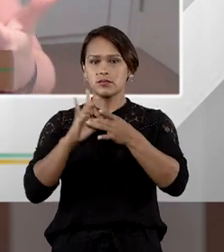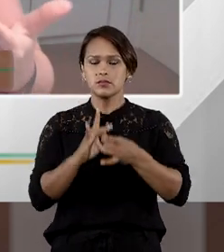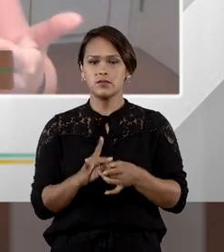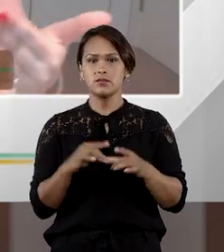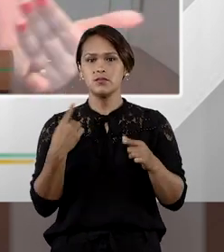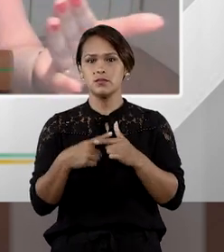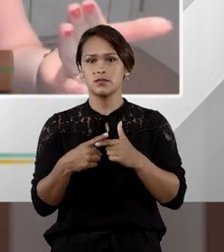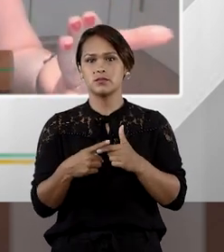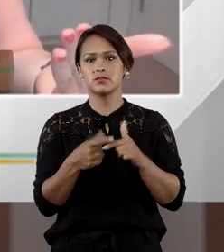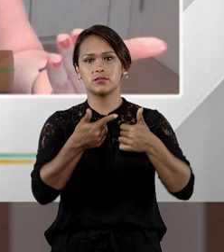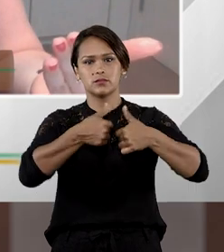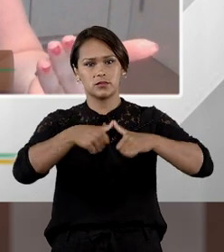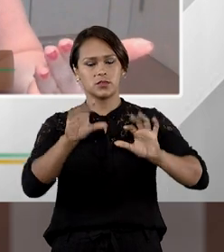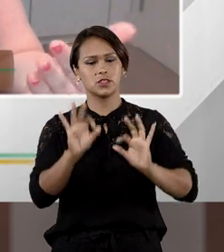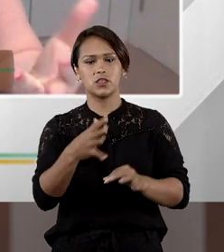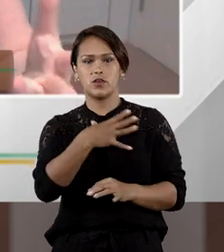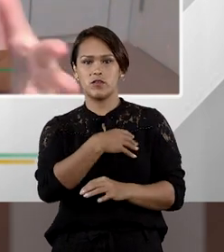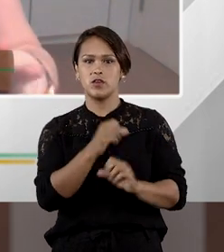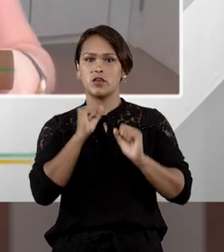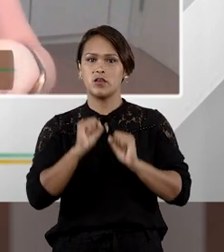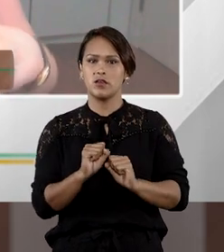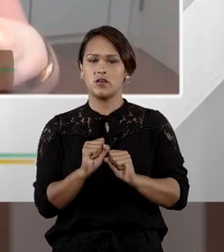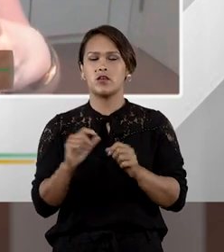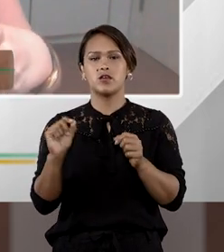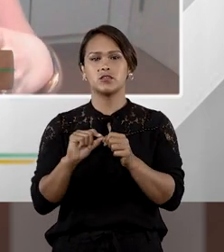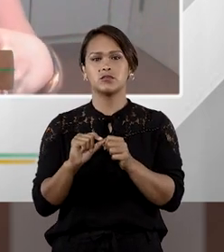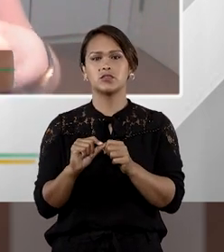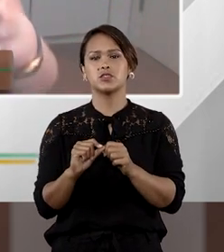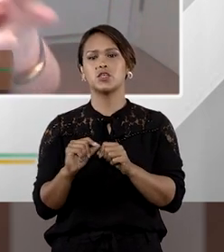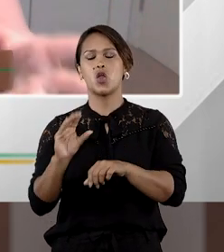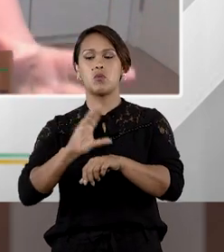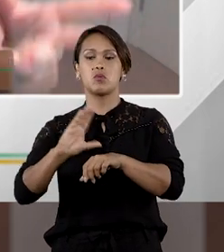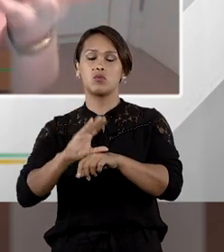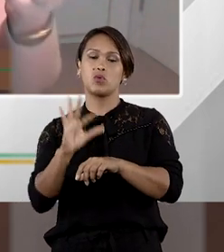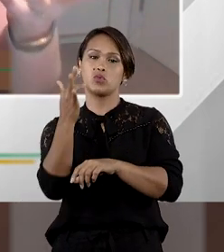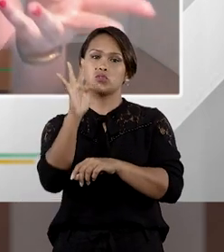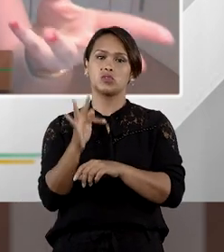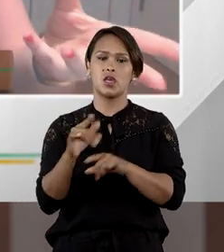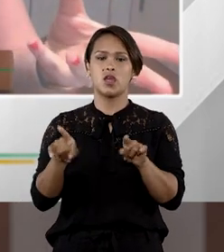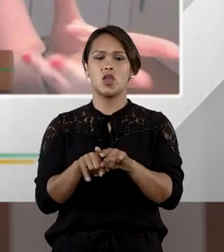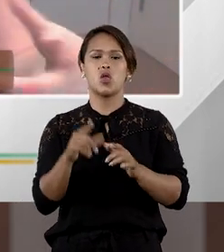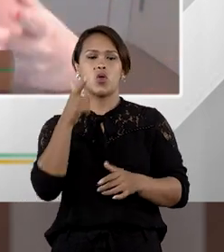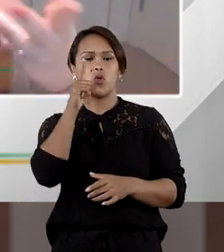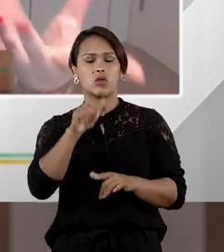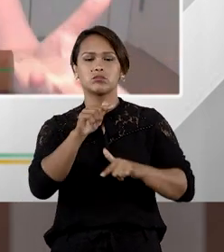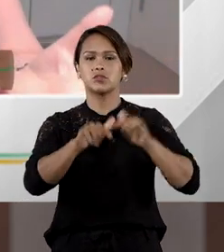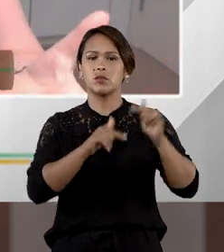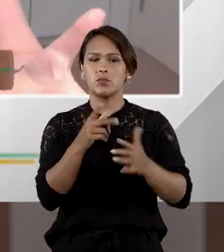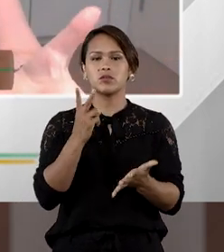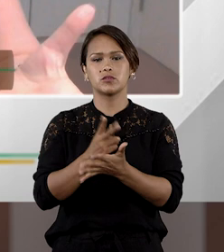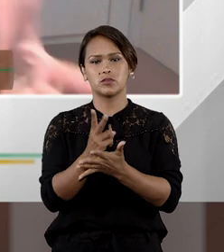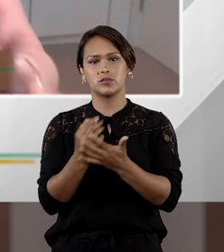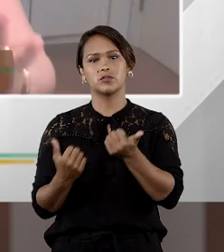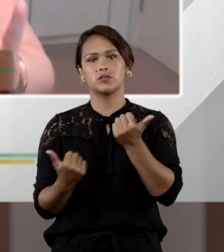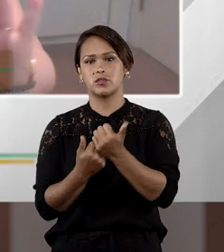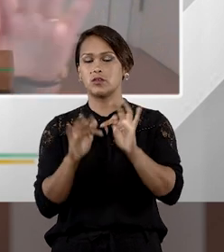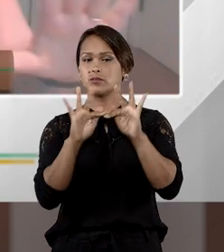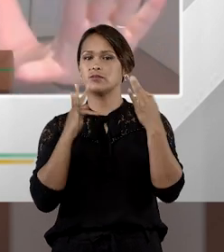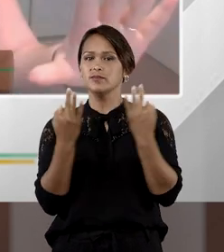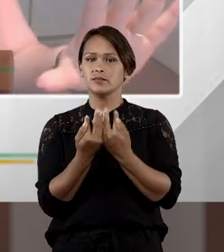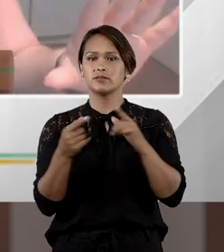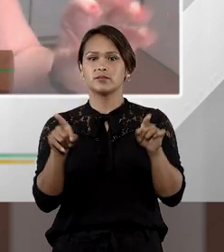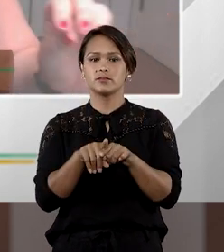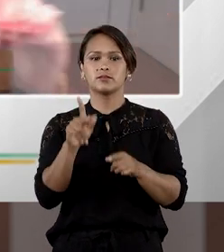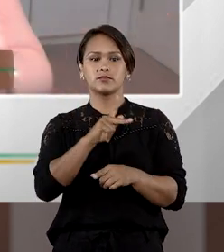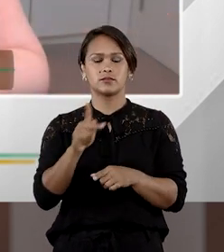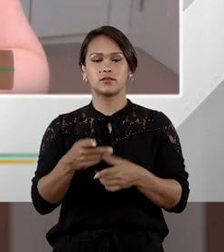porque talvez esse filho possa fazer, né, eventualmente um curso técnico, ou até ele conseguir um trabalho, continuar tendo suporte familiar. Mas o